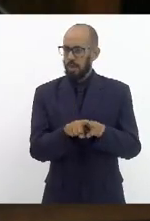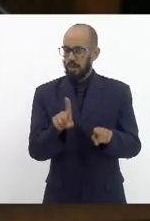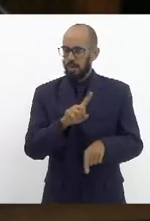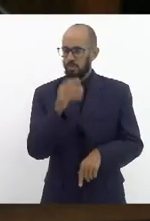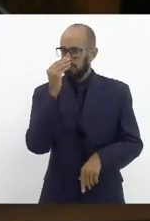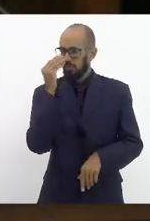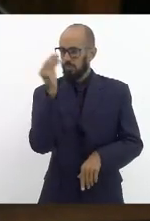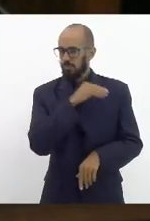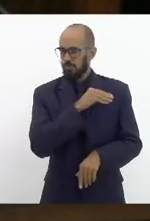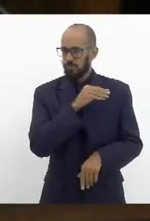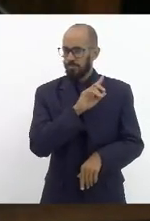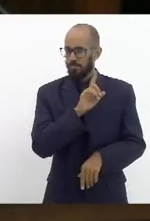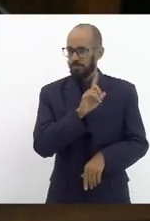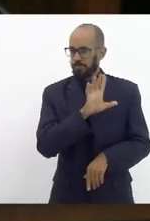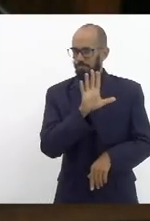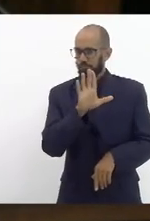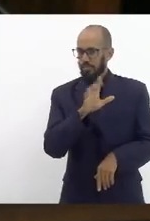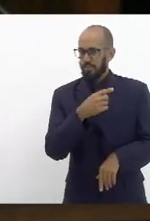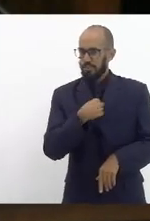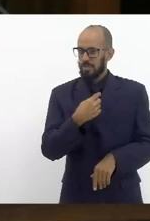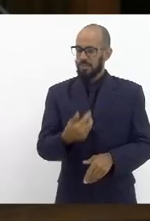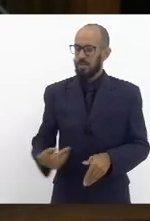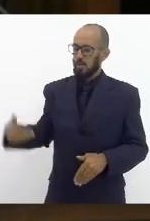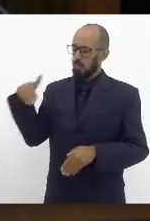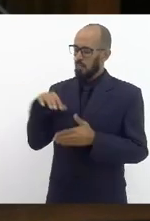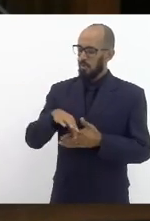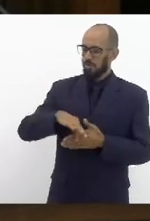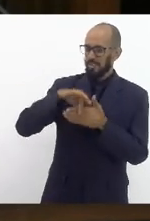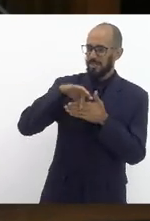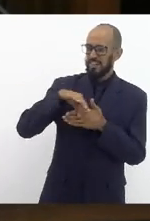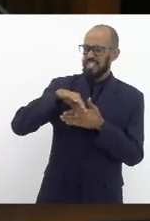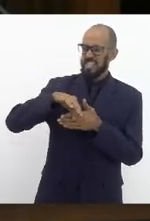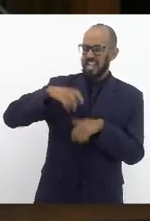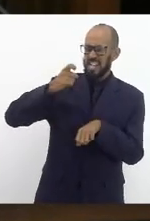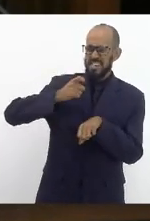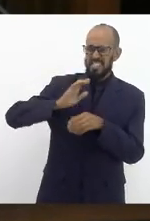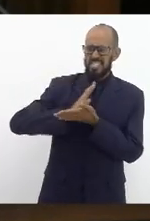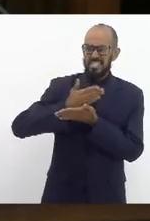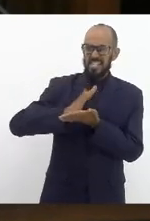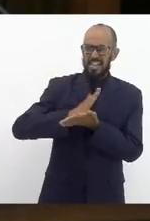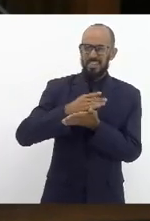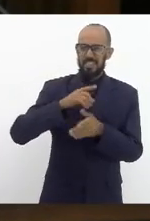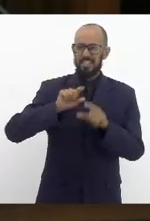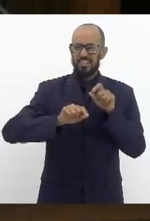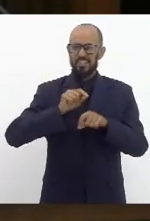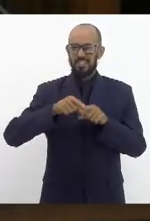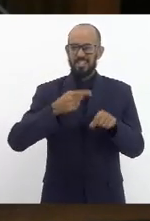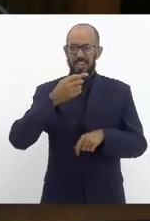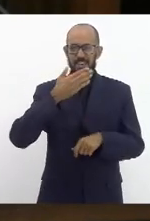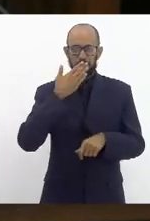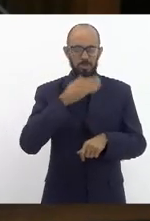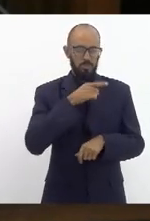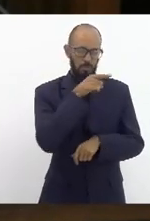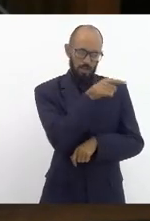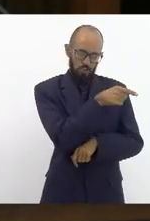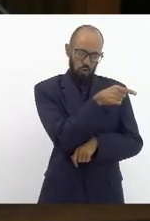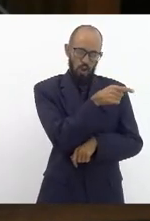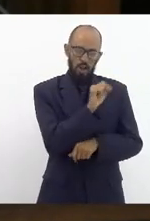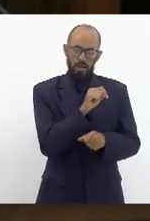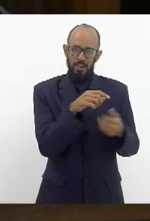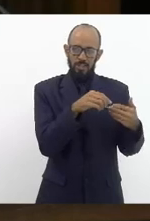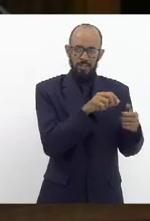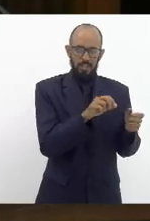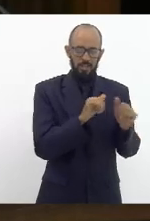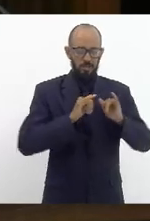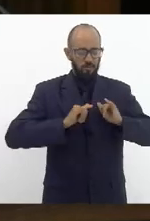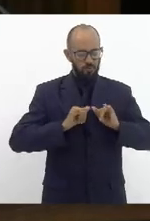alto da minha condição de cascuda, de pedir à senhora que já leve para a Academia da Polícia Civil a